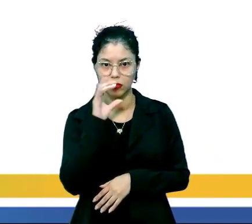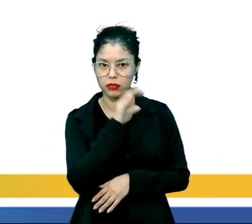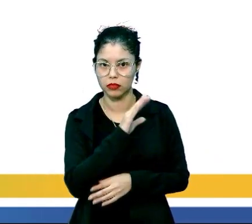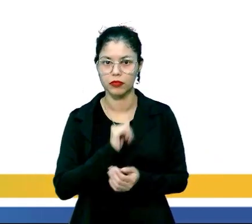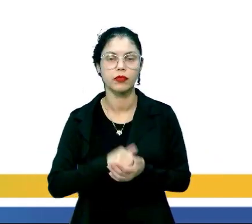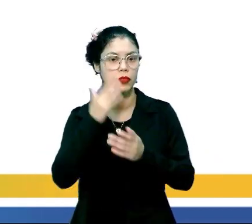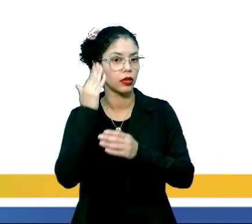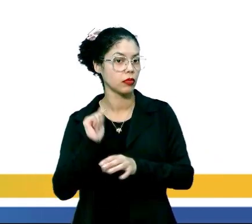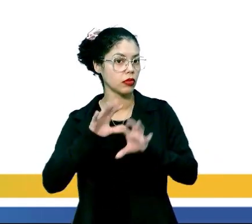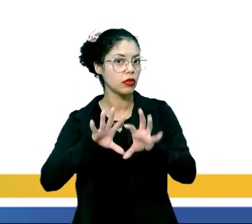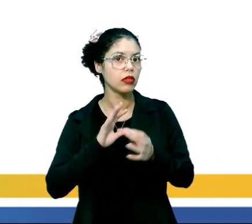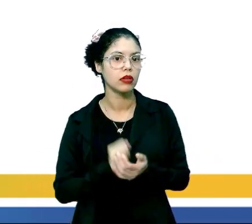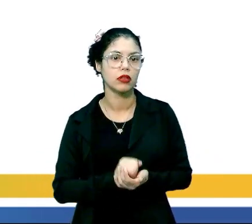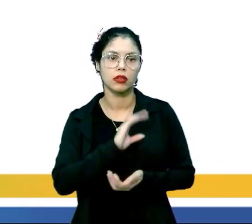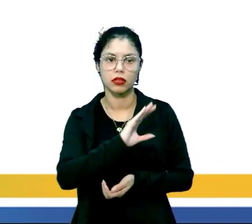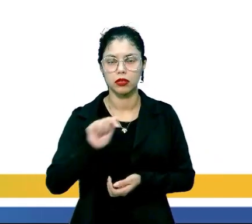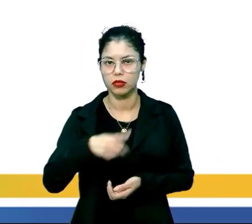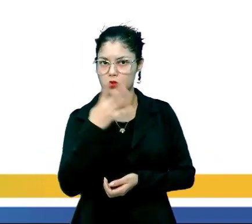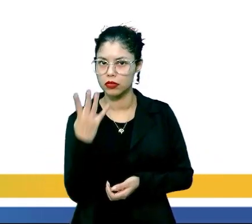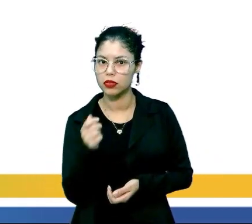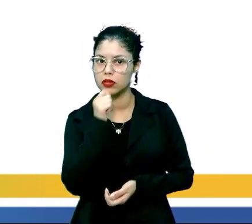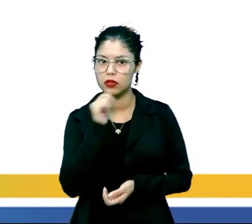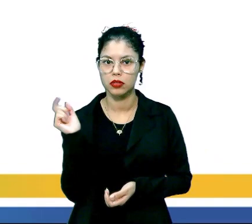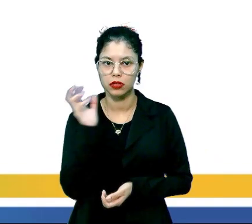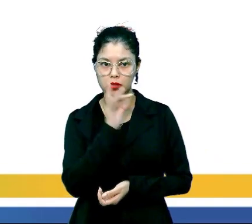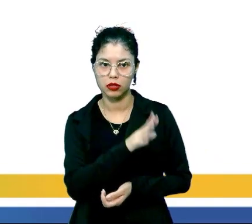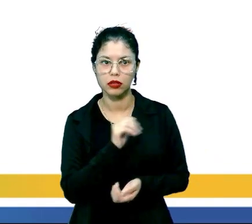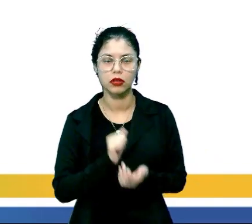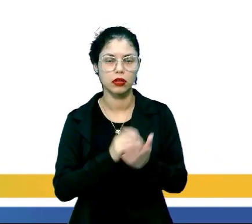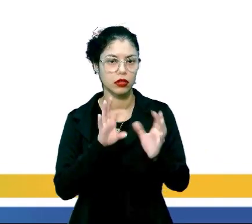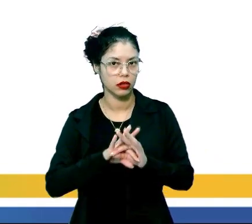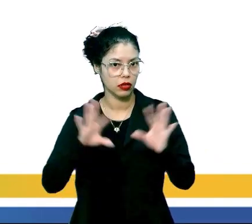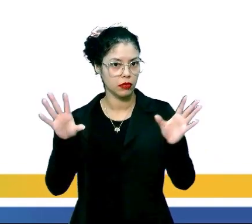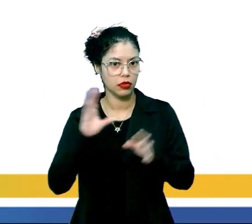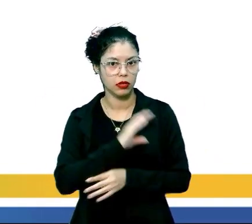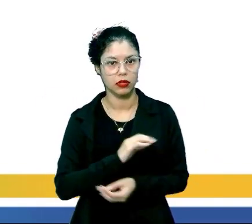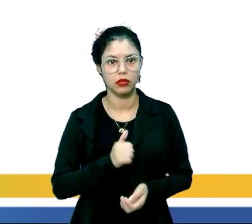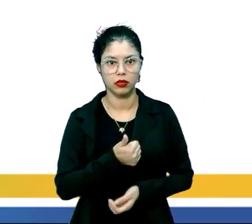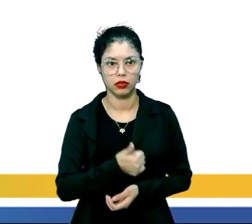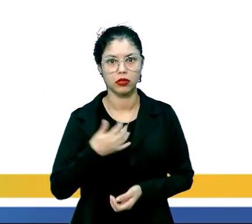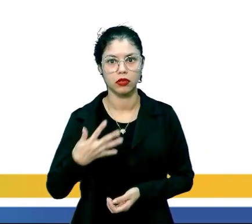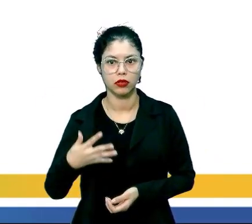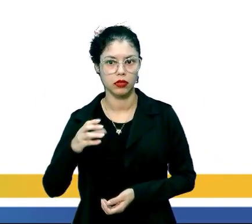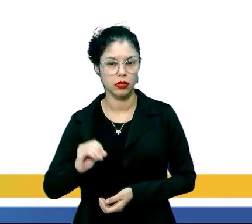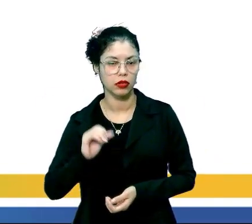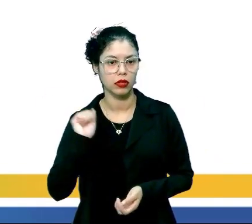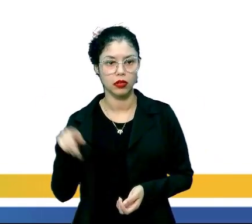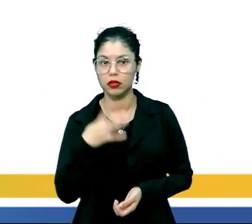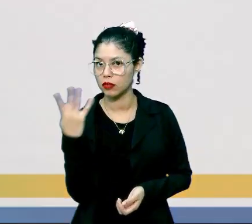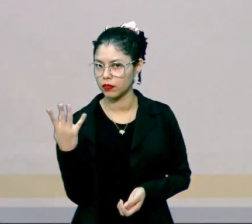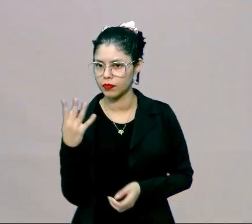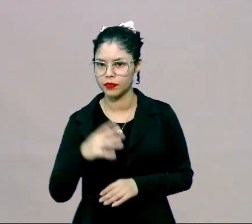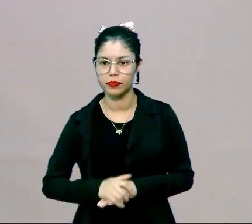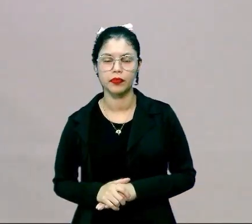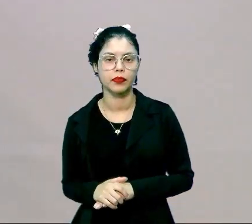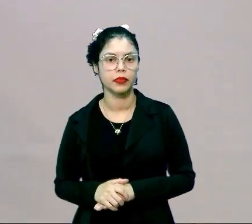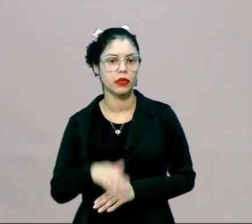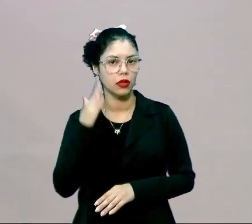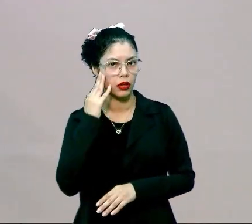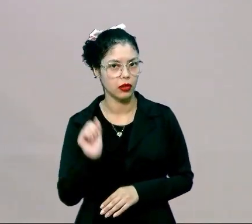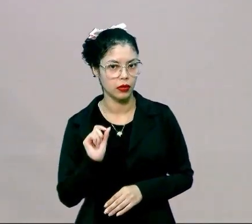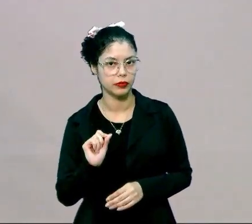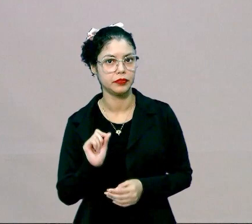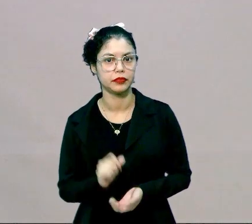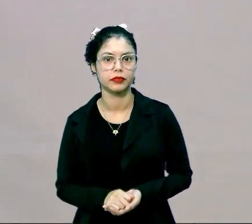calor. Sabendo disso, a quantidade de calor liberada pela combustão de 104 gramas de acetileno é. O que eu